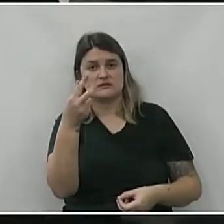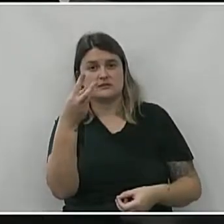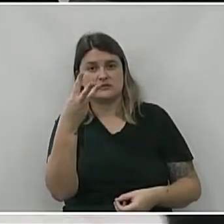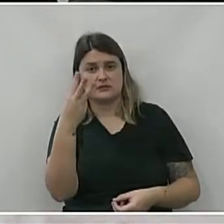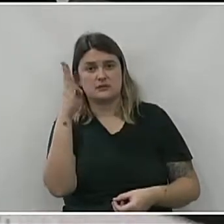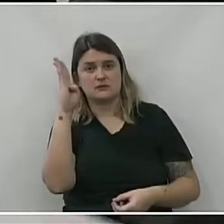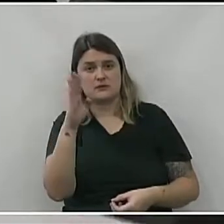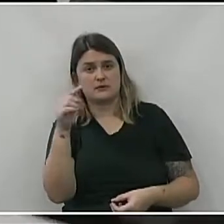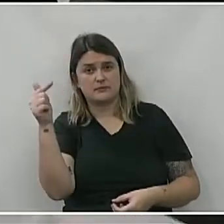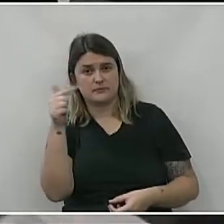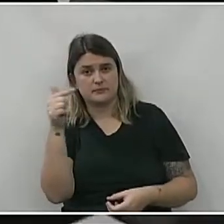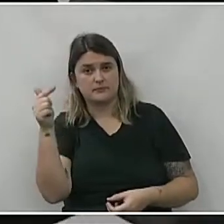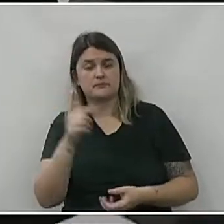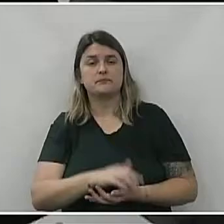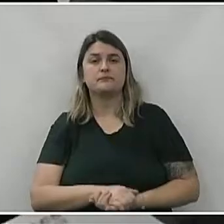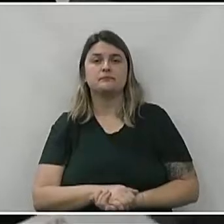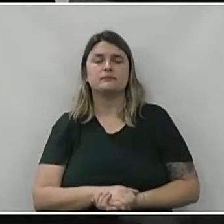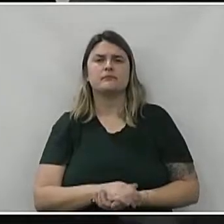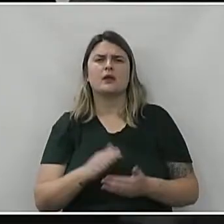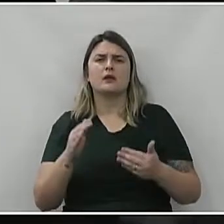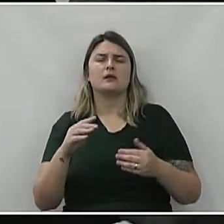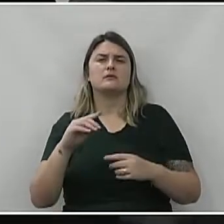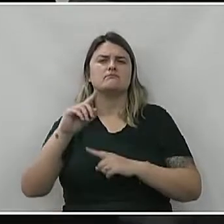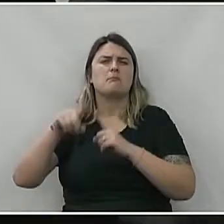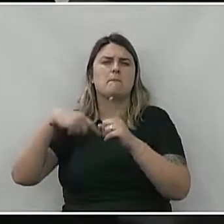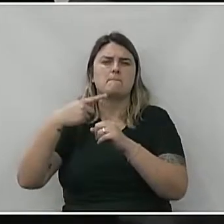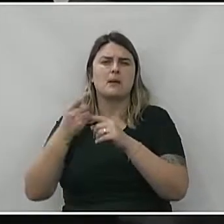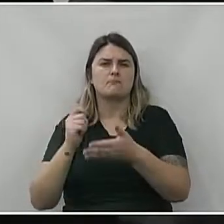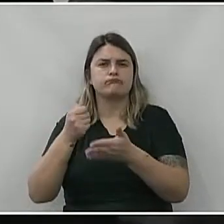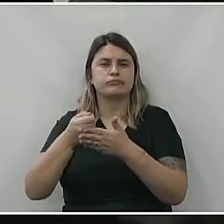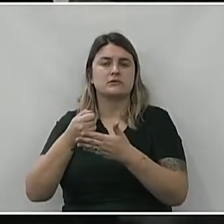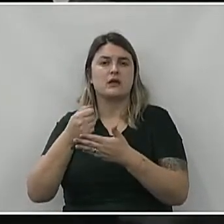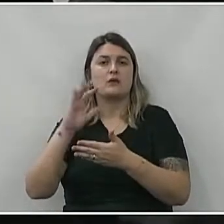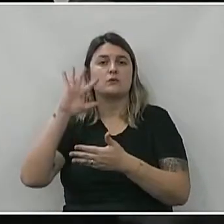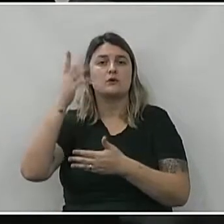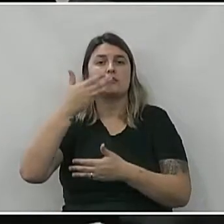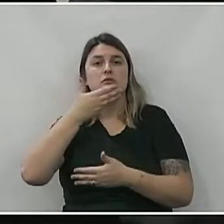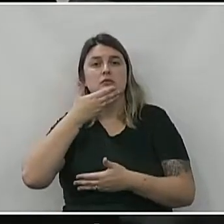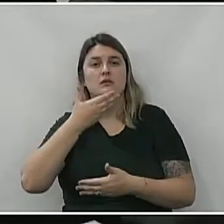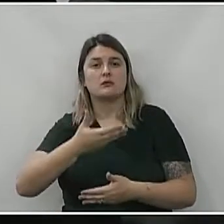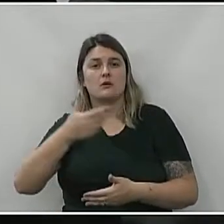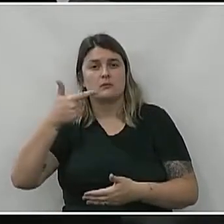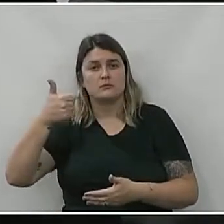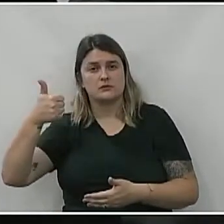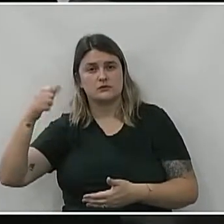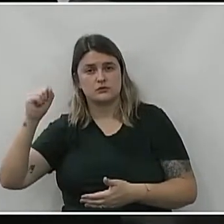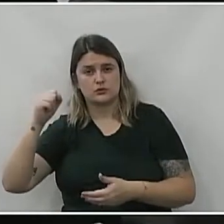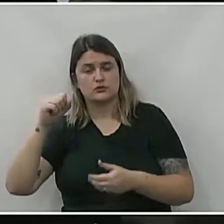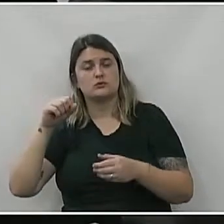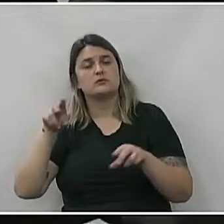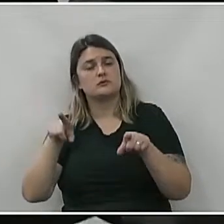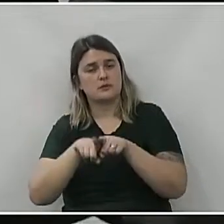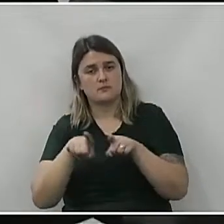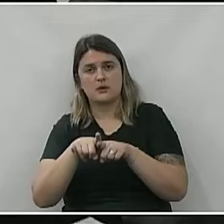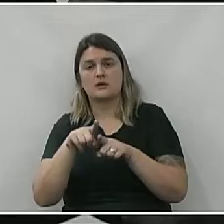173/2022. O último aumento havia ocorrido em dezembro de 2018, através do Decreto